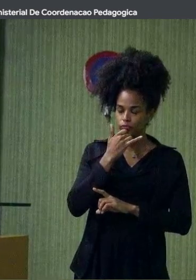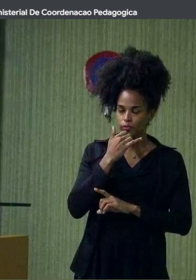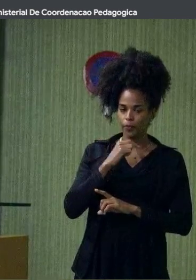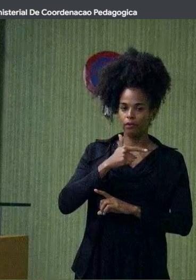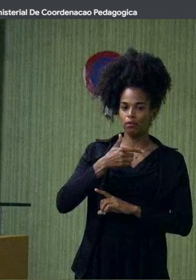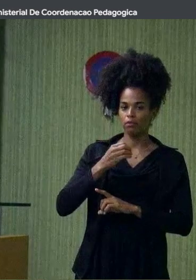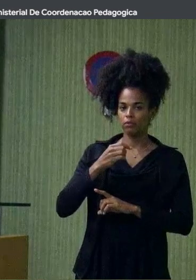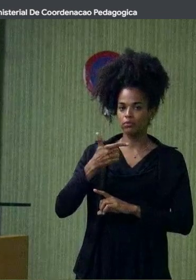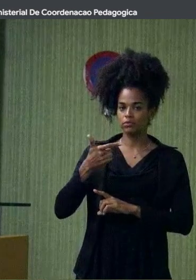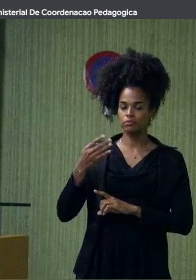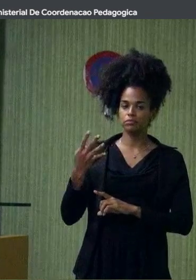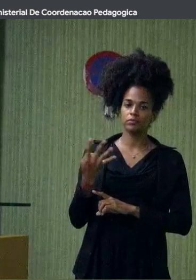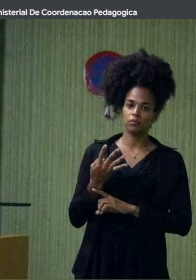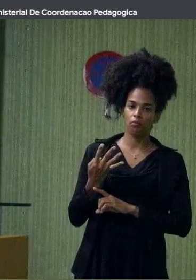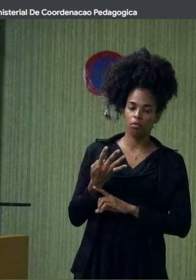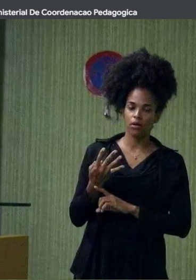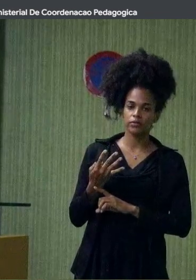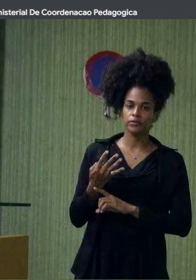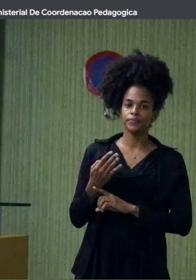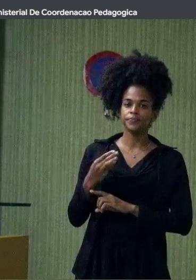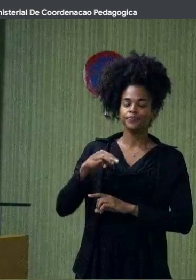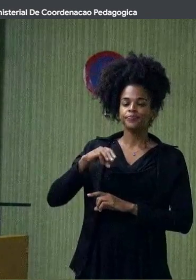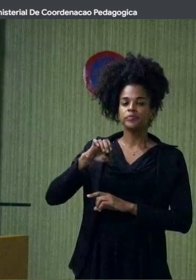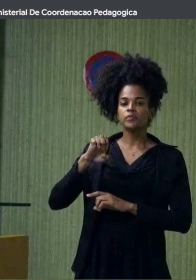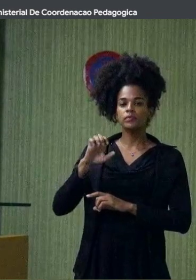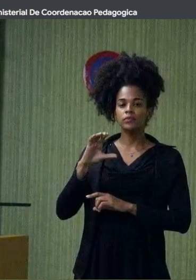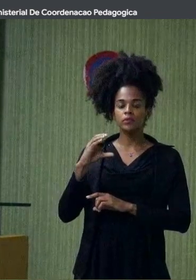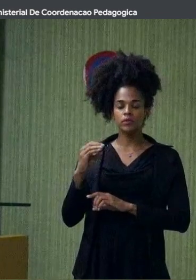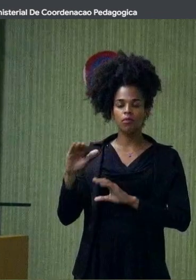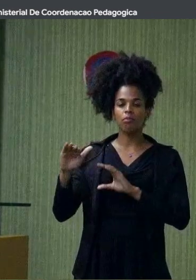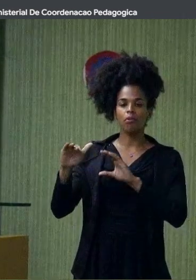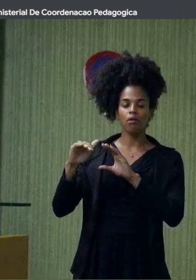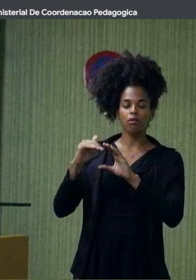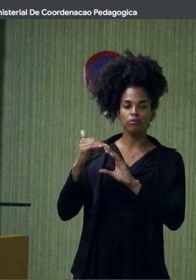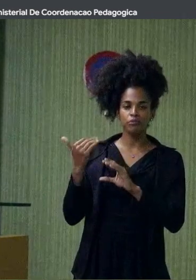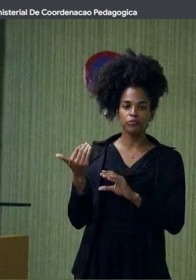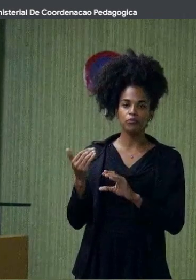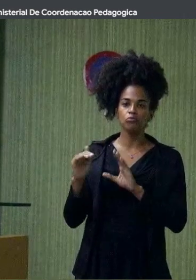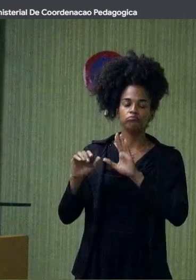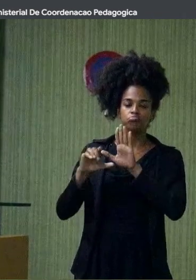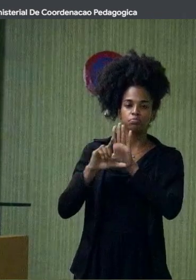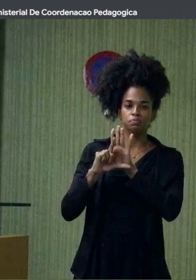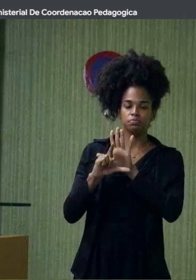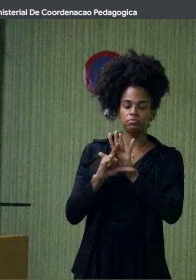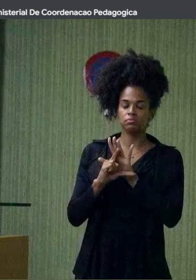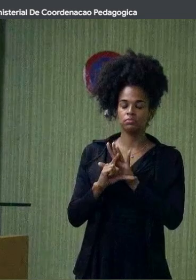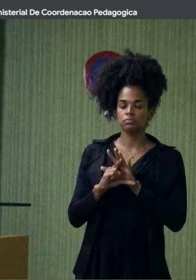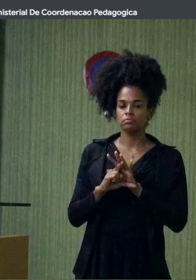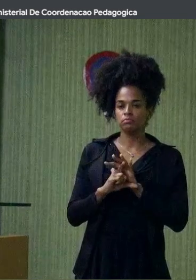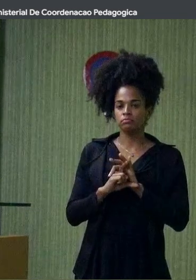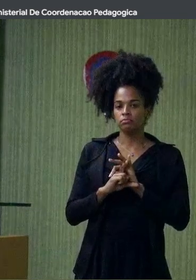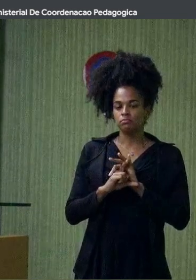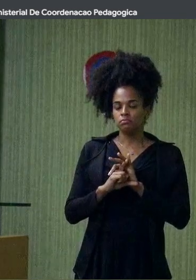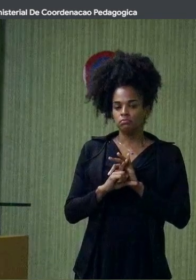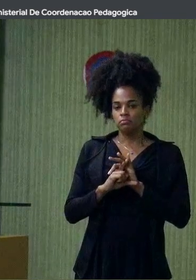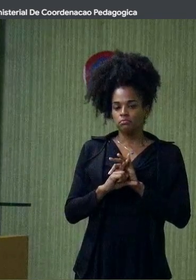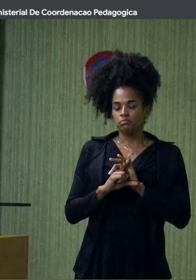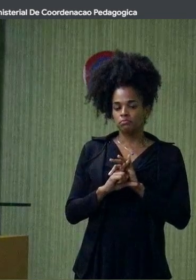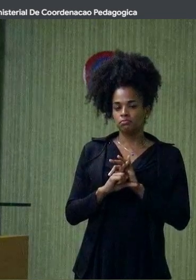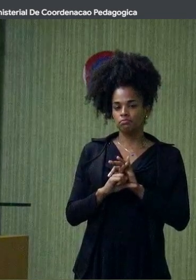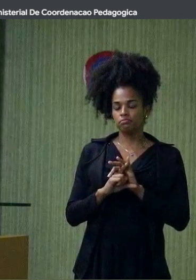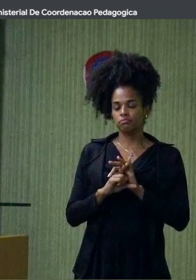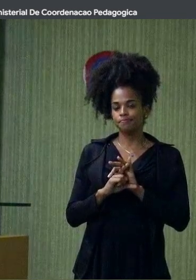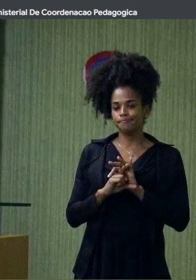MEC à Casa Civil do projeto da minuta de projeto de lei h no dia 15 de Maio